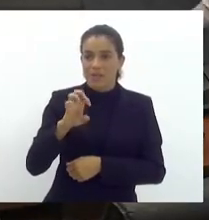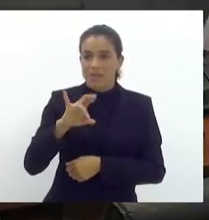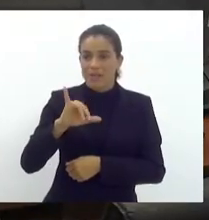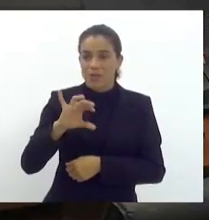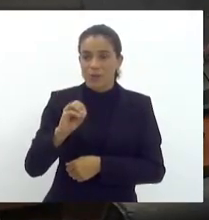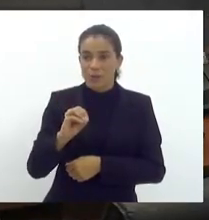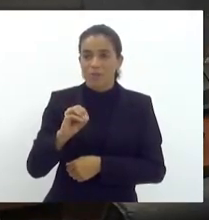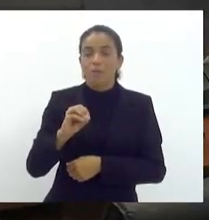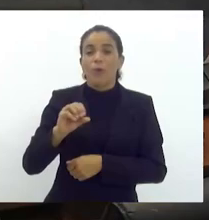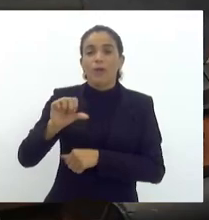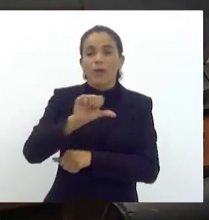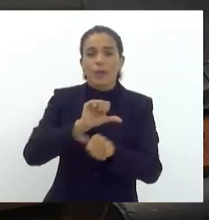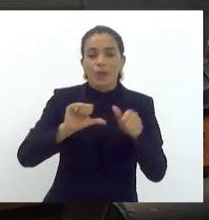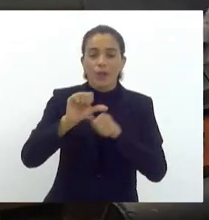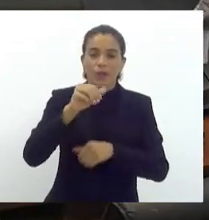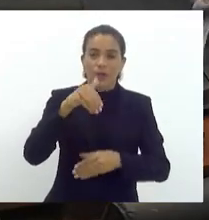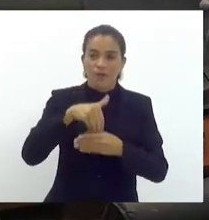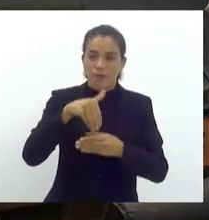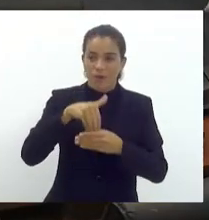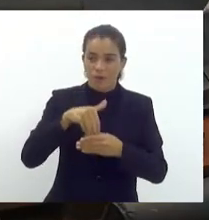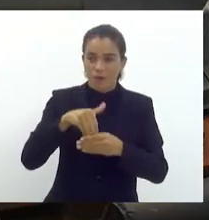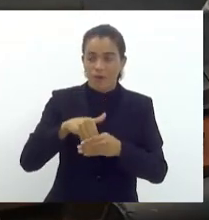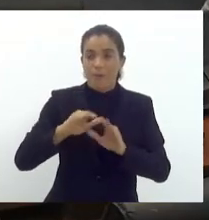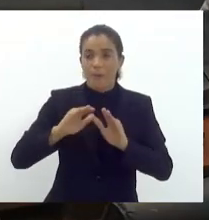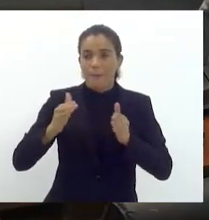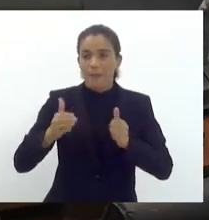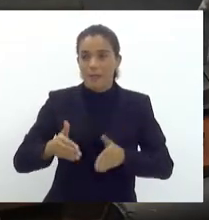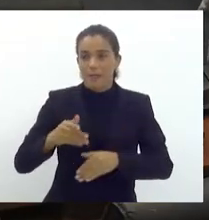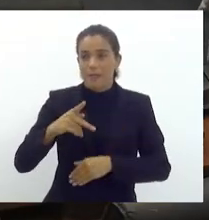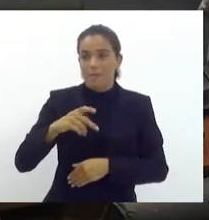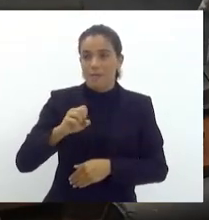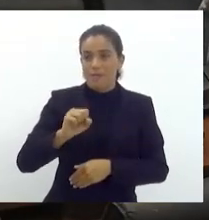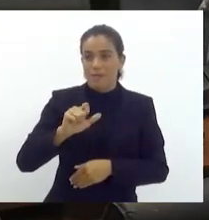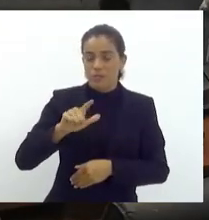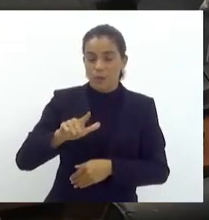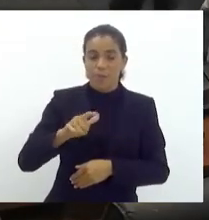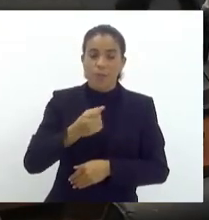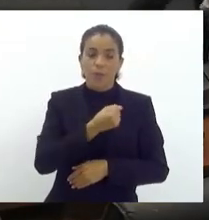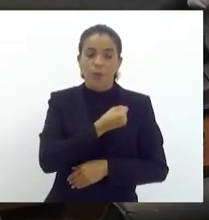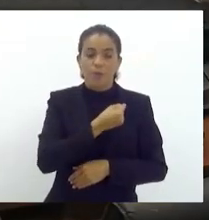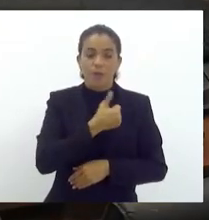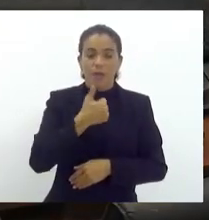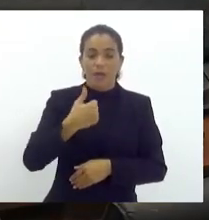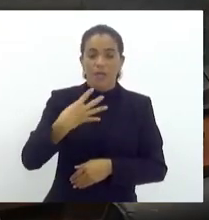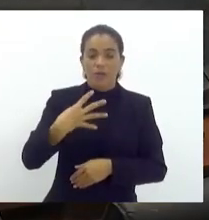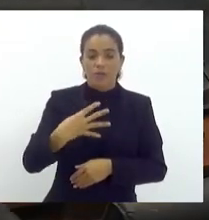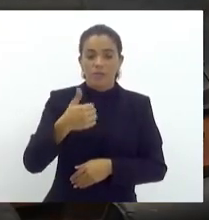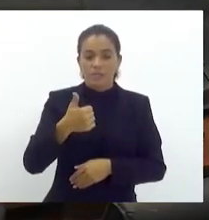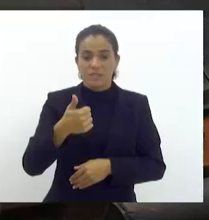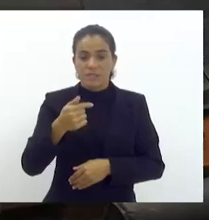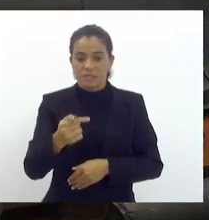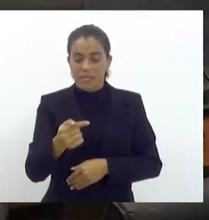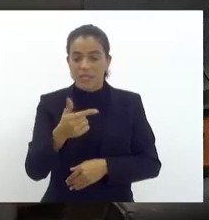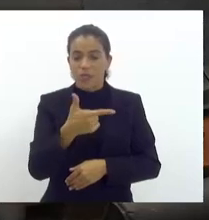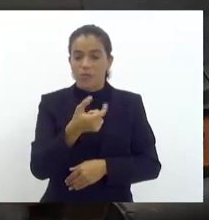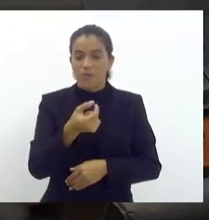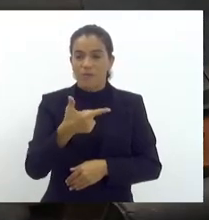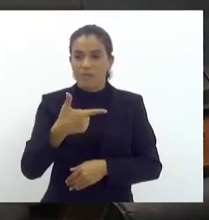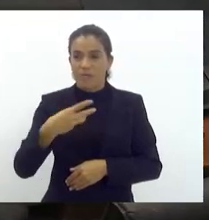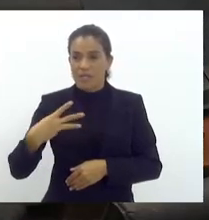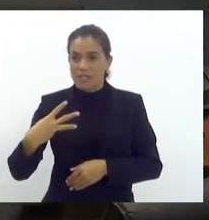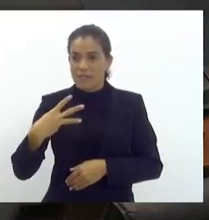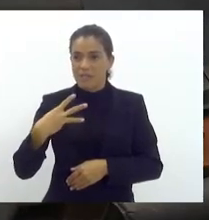queria alterar o voto da bancada do pessoal no projeto de lei 1417 de 2023 que foi